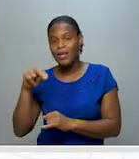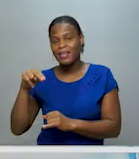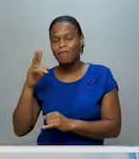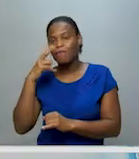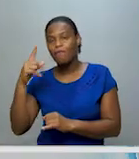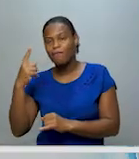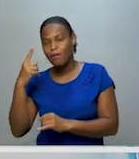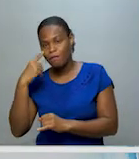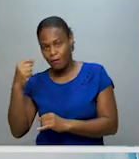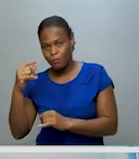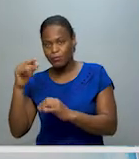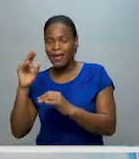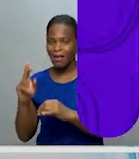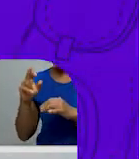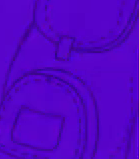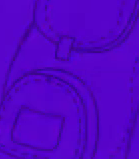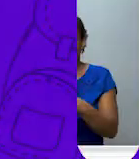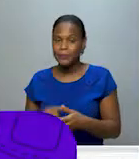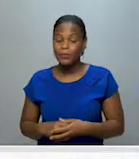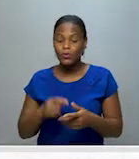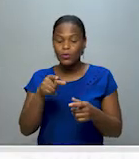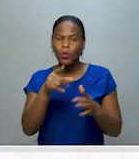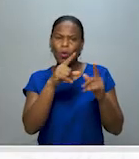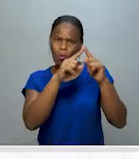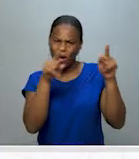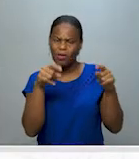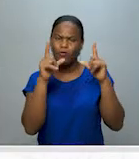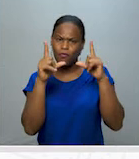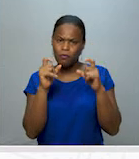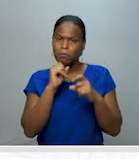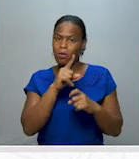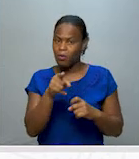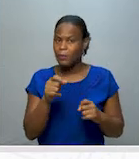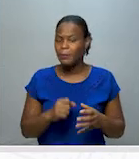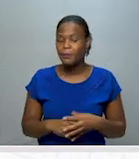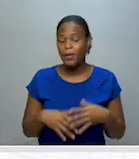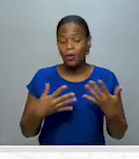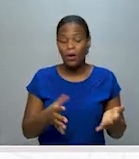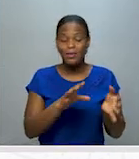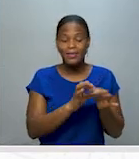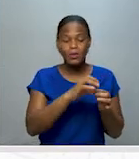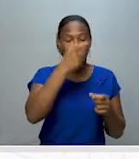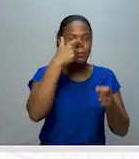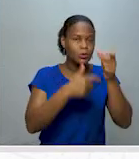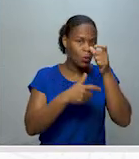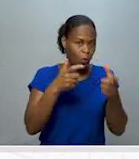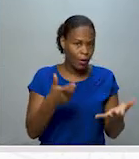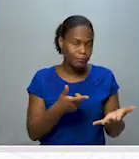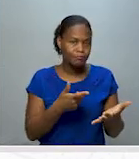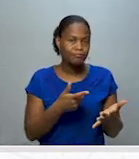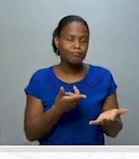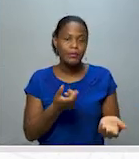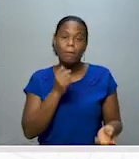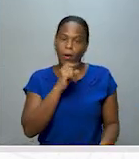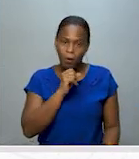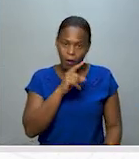infinitivo, ou infinito, se quiserem. Portanto, em relação a pessoas e possessivos, quando